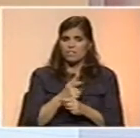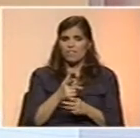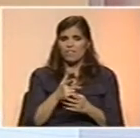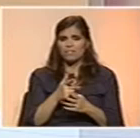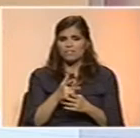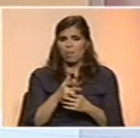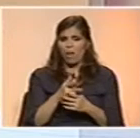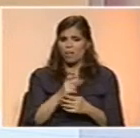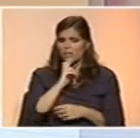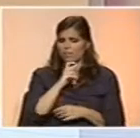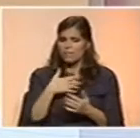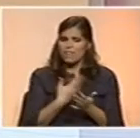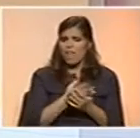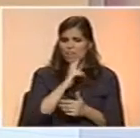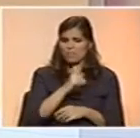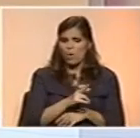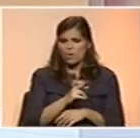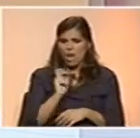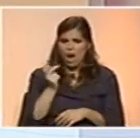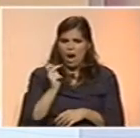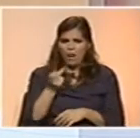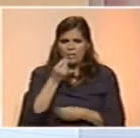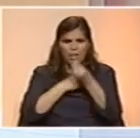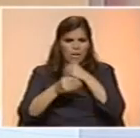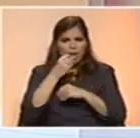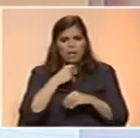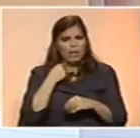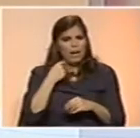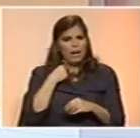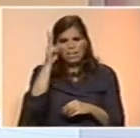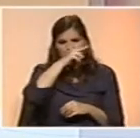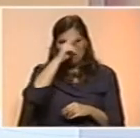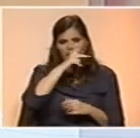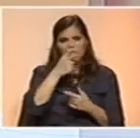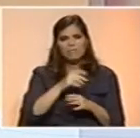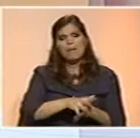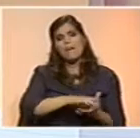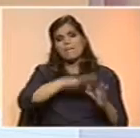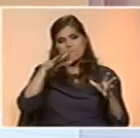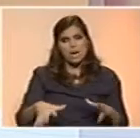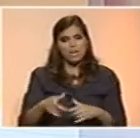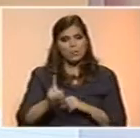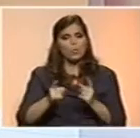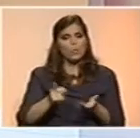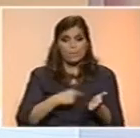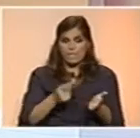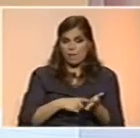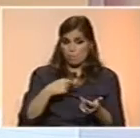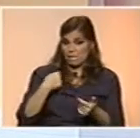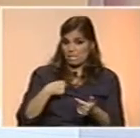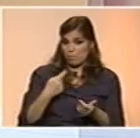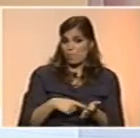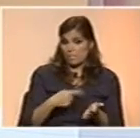ao facto de, durante tantos anos, andarmos a consumir carne demais, que é aquela que precisamos até para as nossas